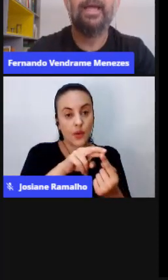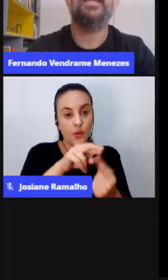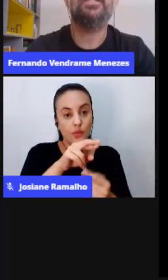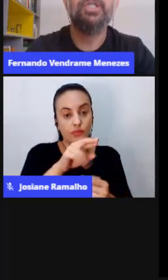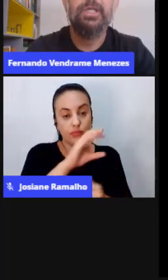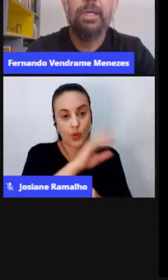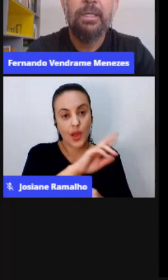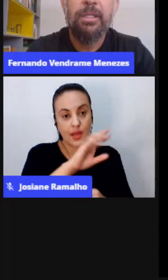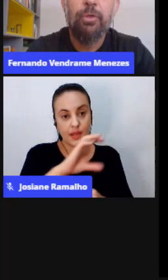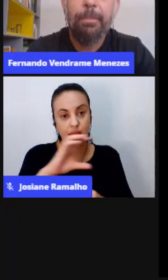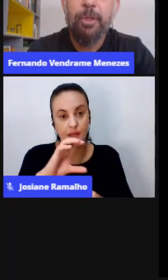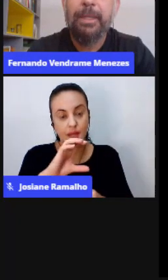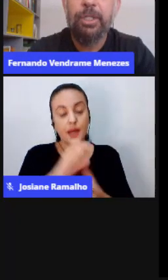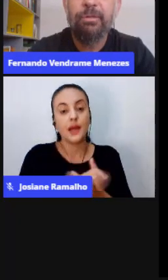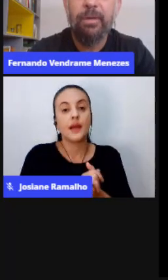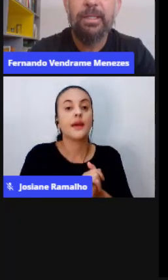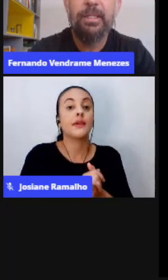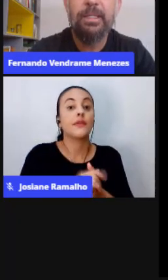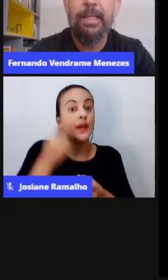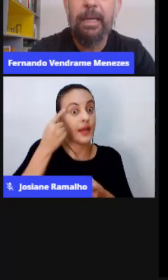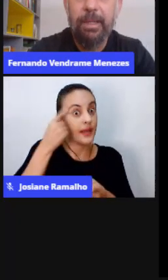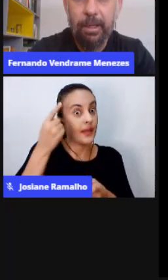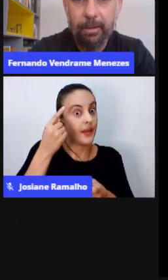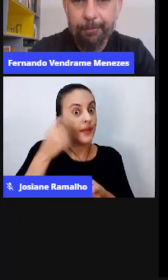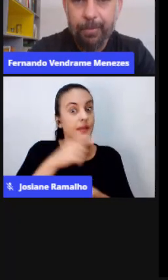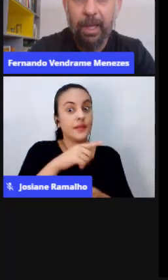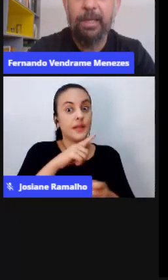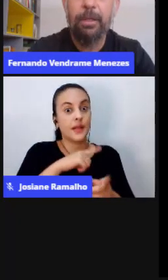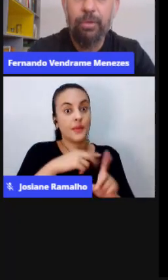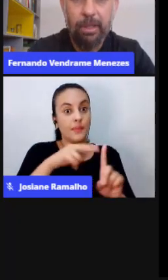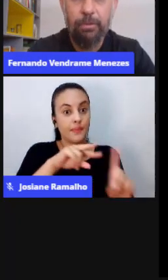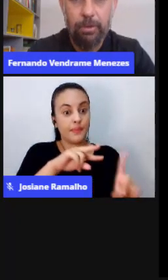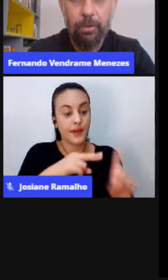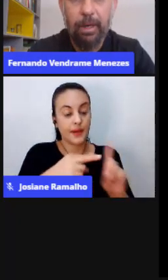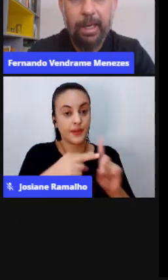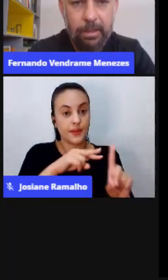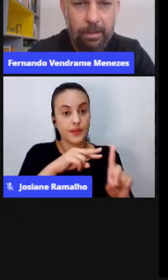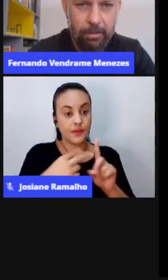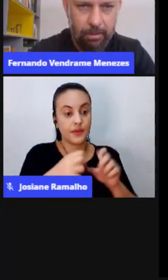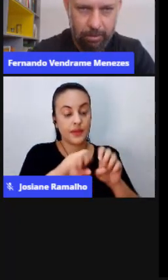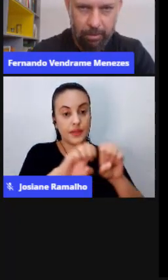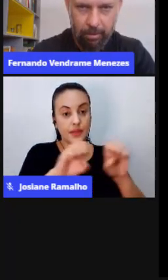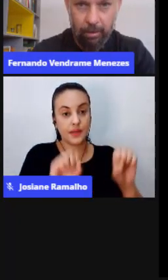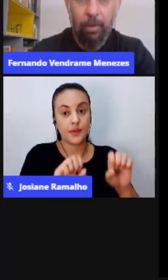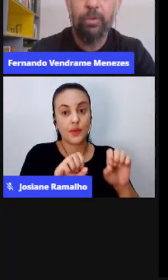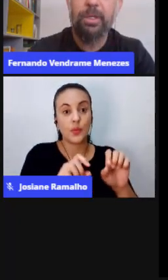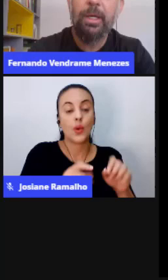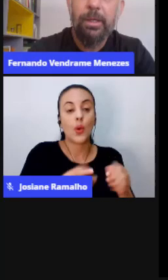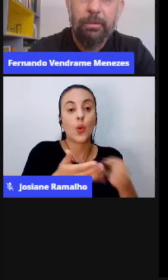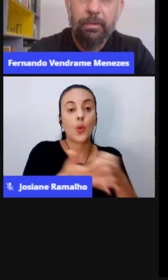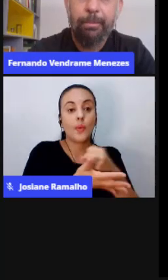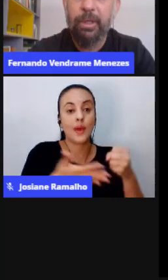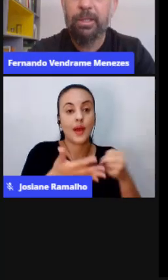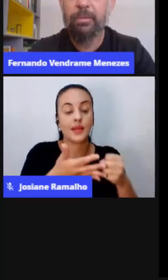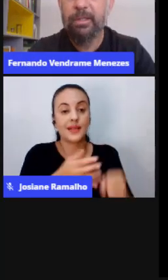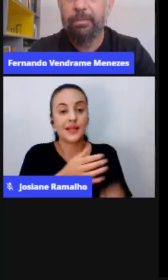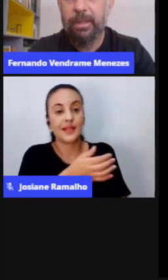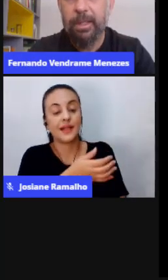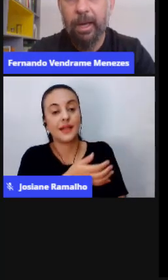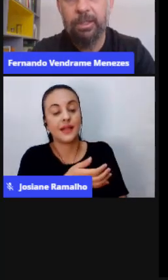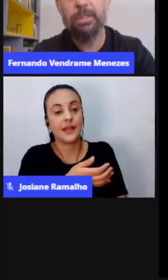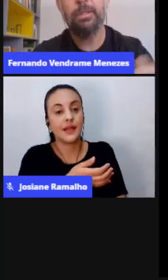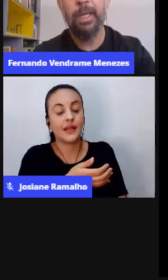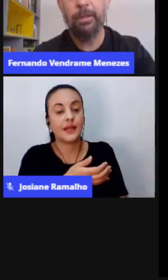foi a ideia de que existe uma perspectiva sistêmica entre os anos escolares, considerando a progressão